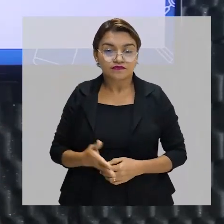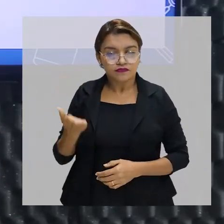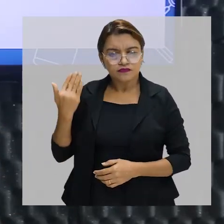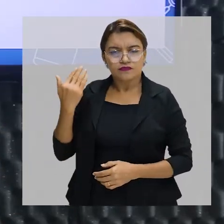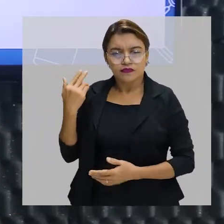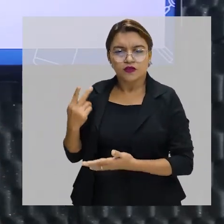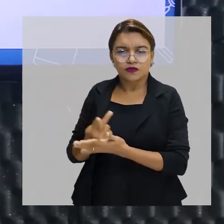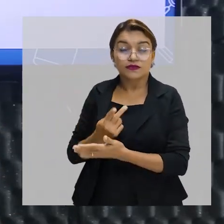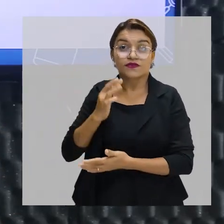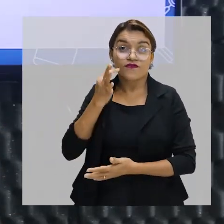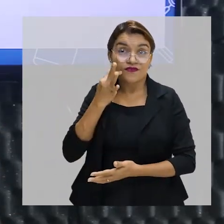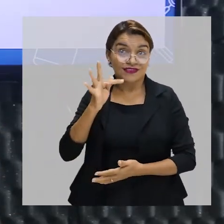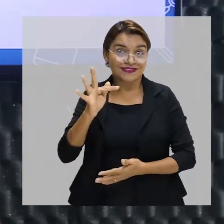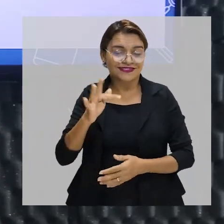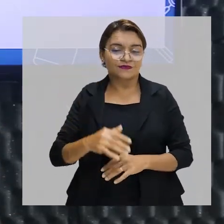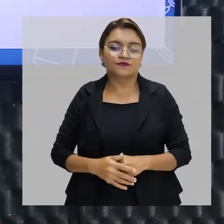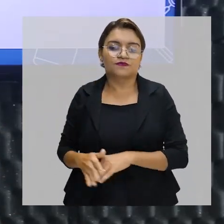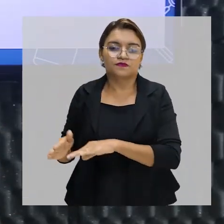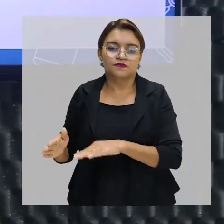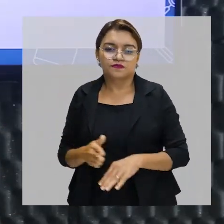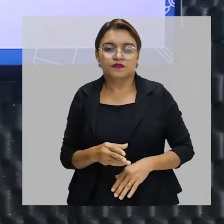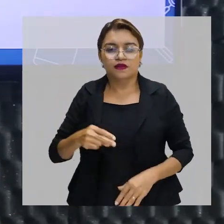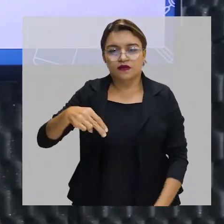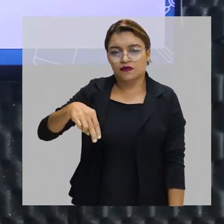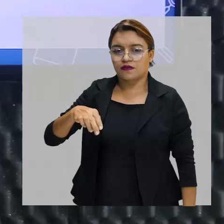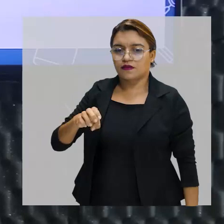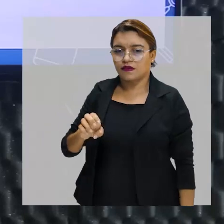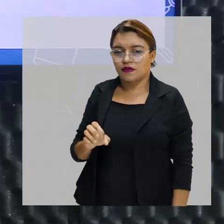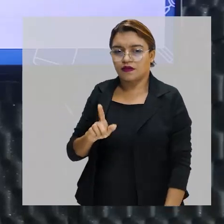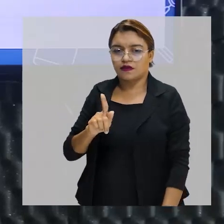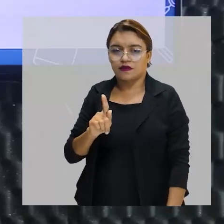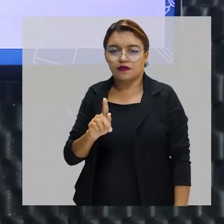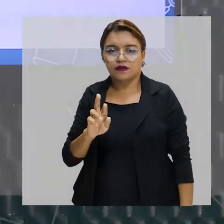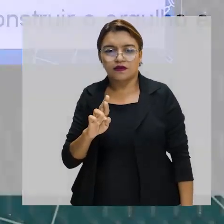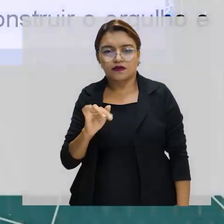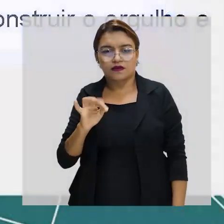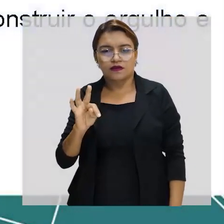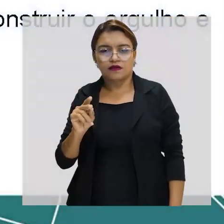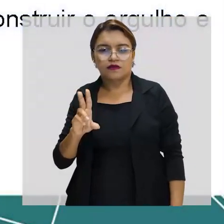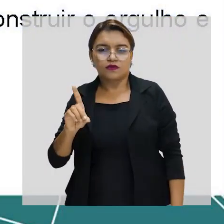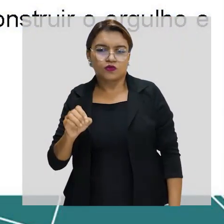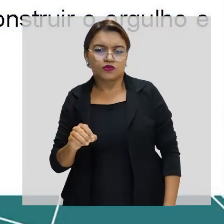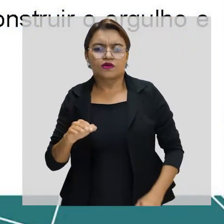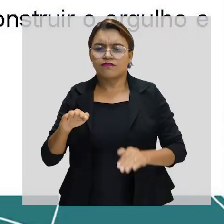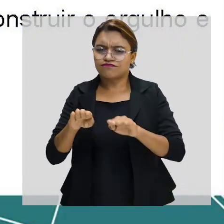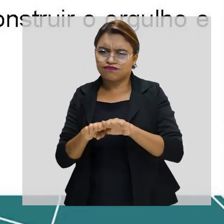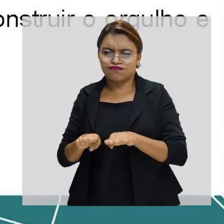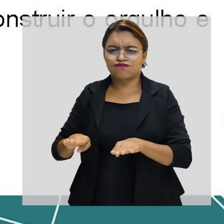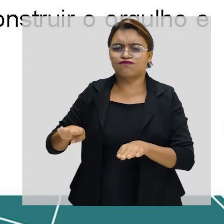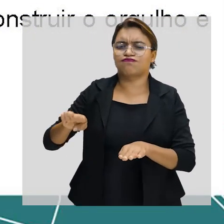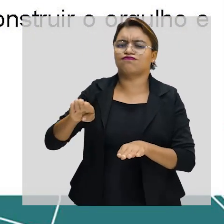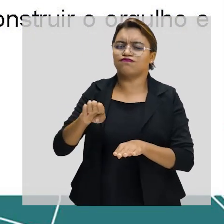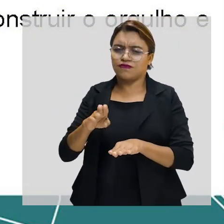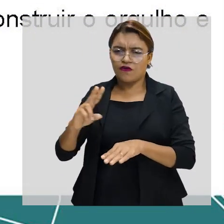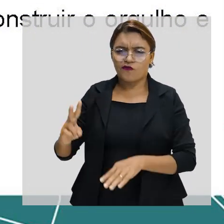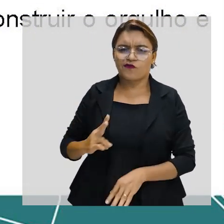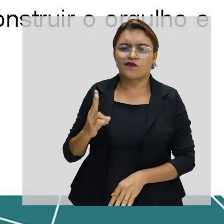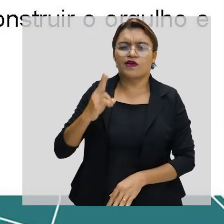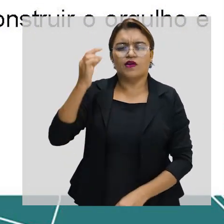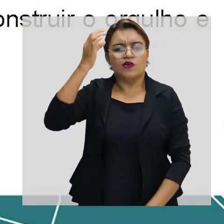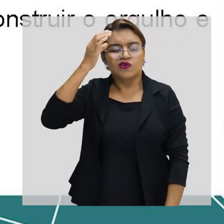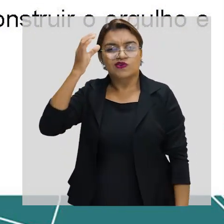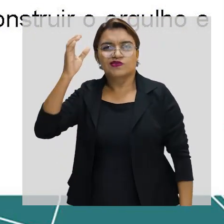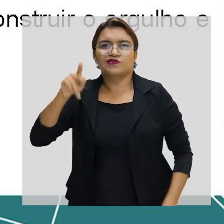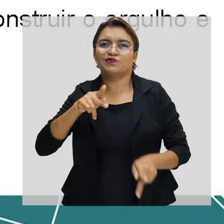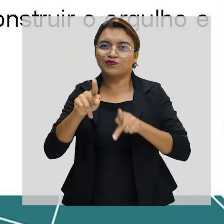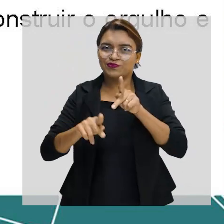aconteceu na França, tá certo? A negritude exalta, tá? Coloca, é bem ufanista, os valores culturais